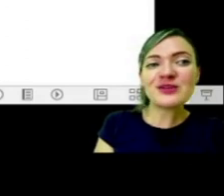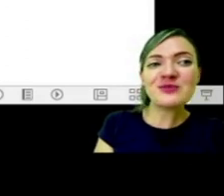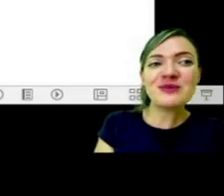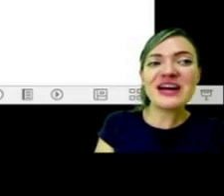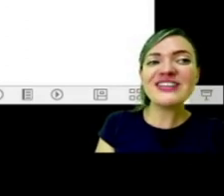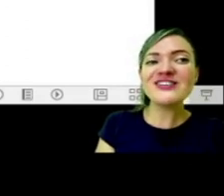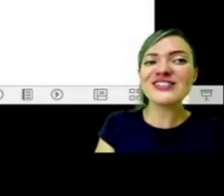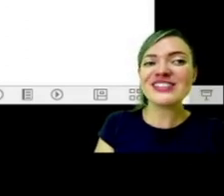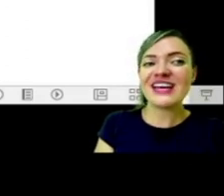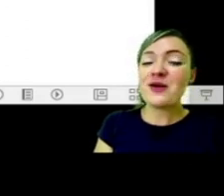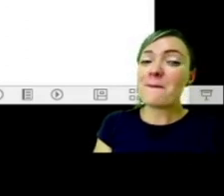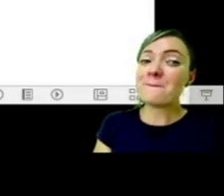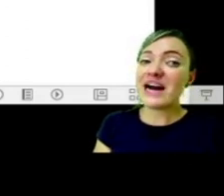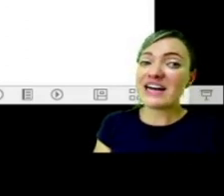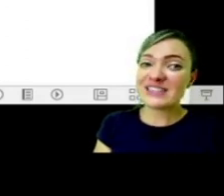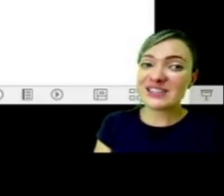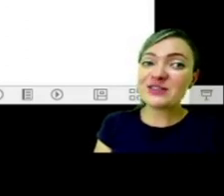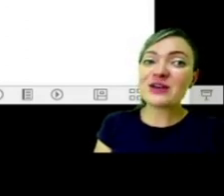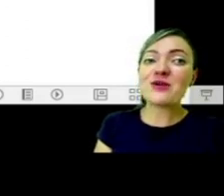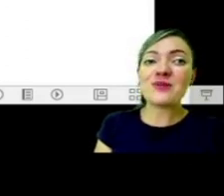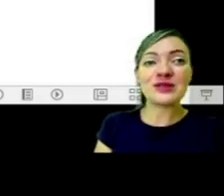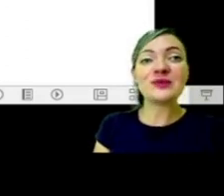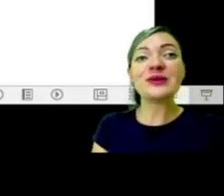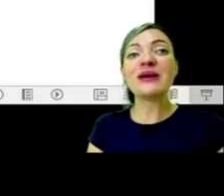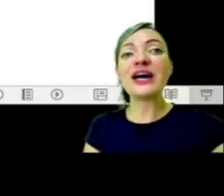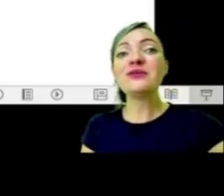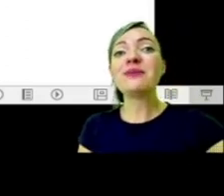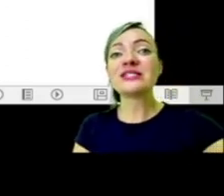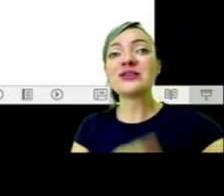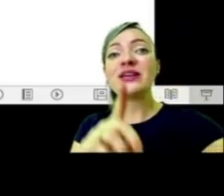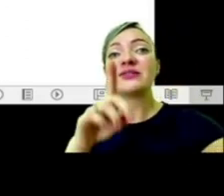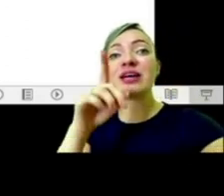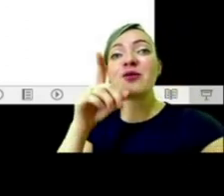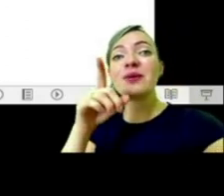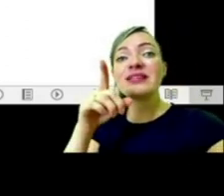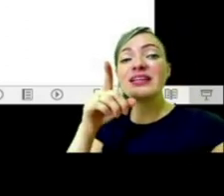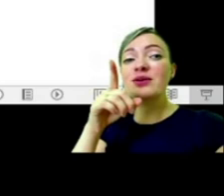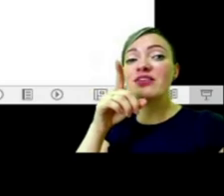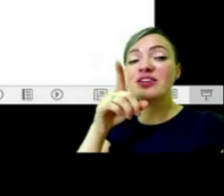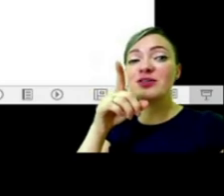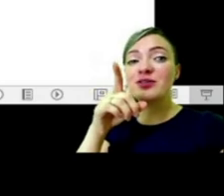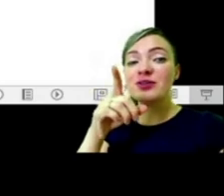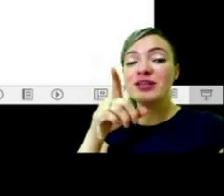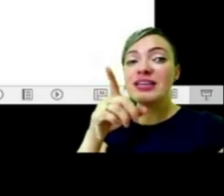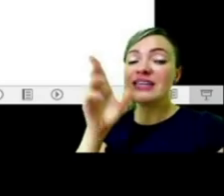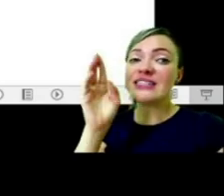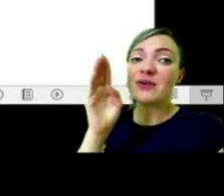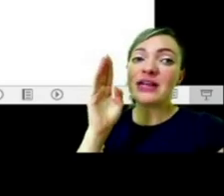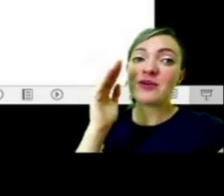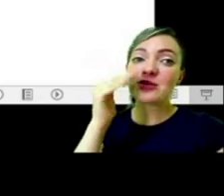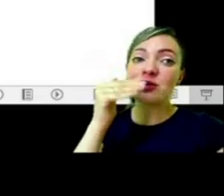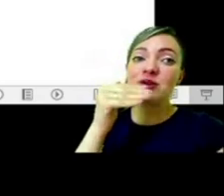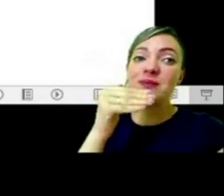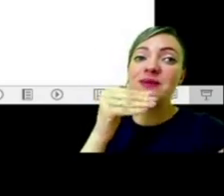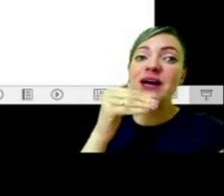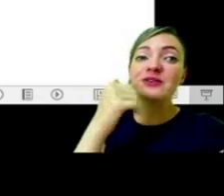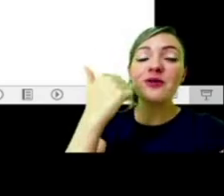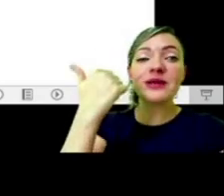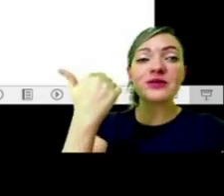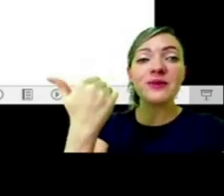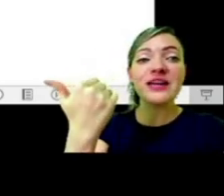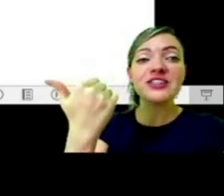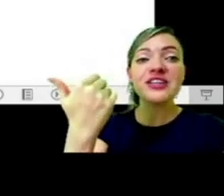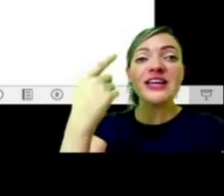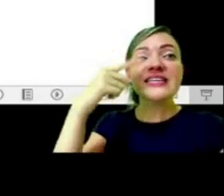está comendo os primários? Pássaro está comendo o primário. Pássaro, ele não está comendo ali o gafanhoto. Então, ele é consumidor